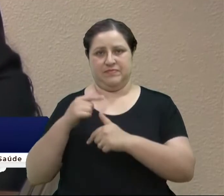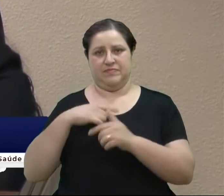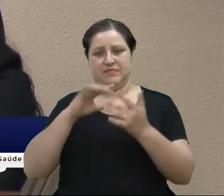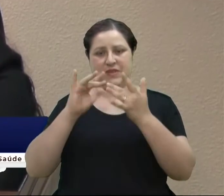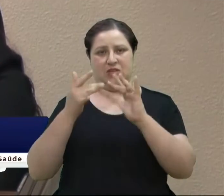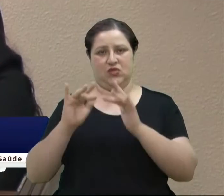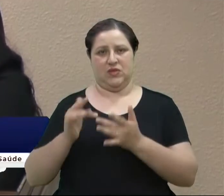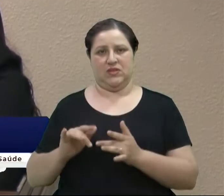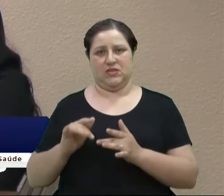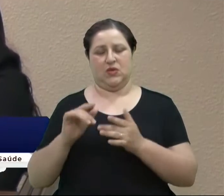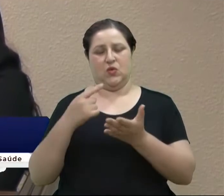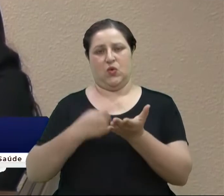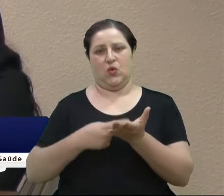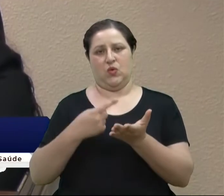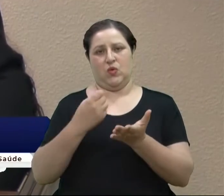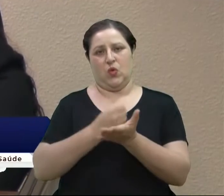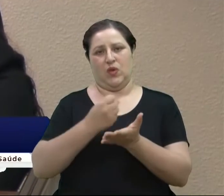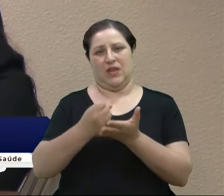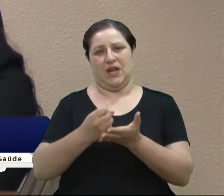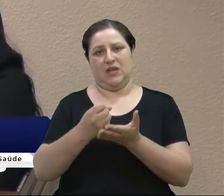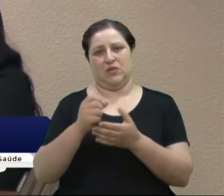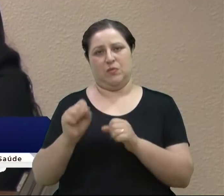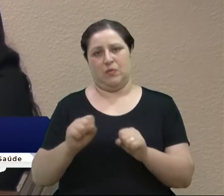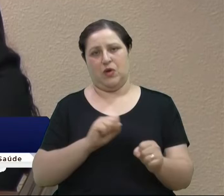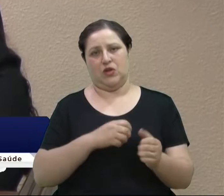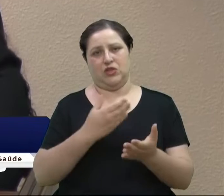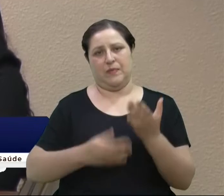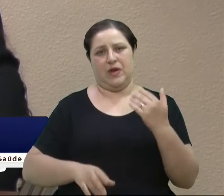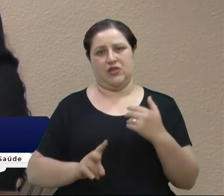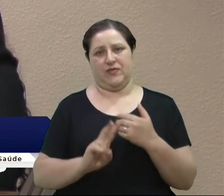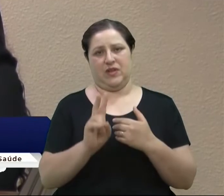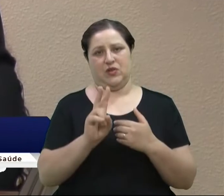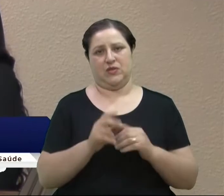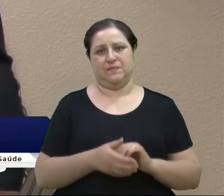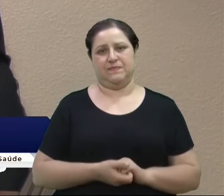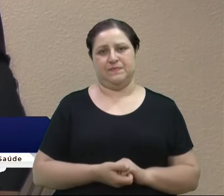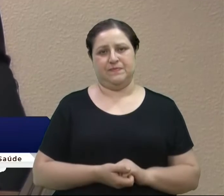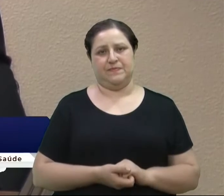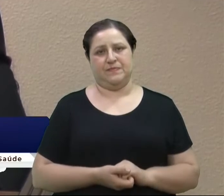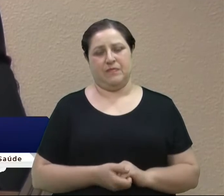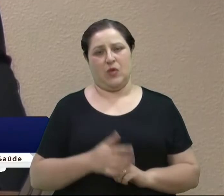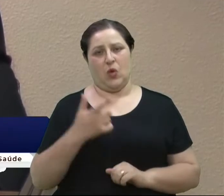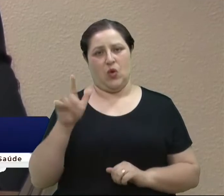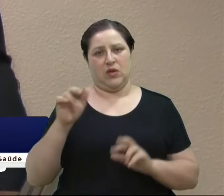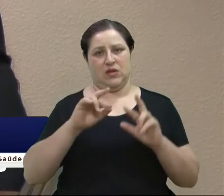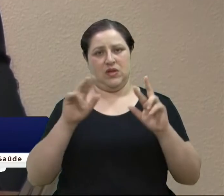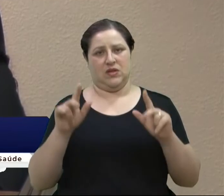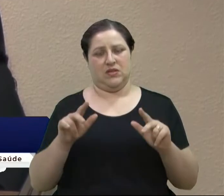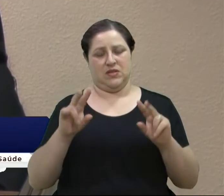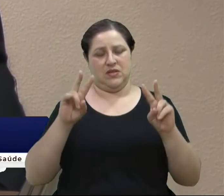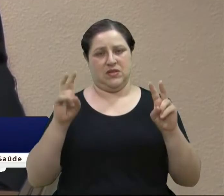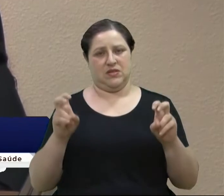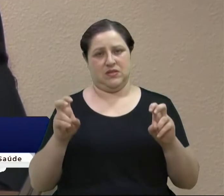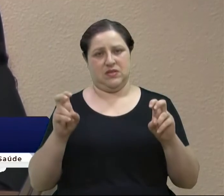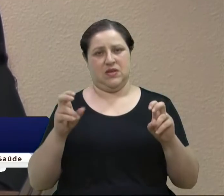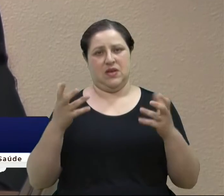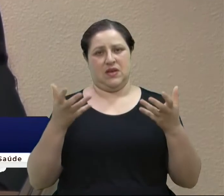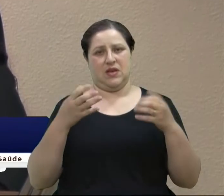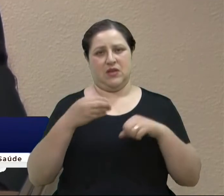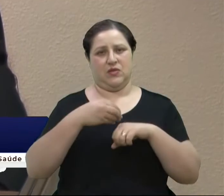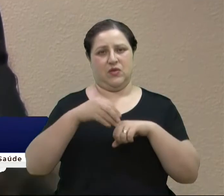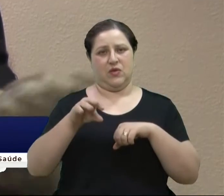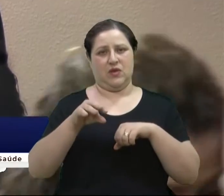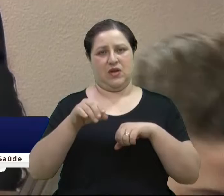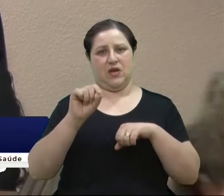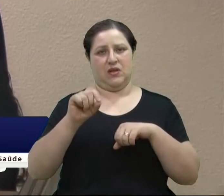de contrato, tu acaba perdendo esses valores. Uma outra questão que eu quero só colocar aqui,